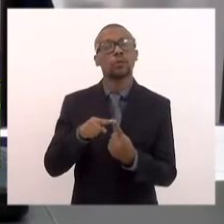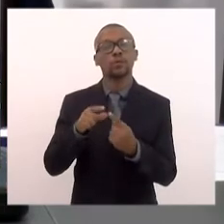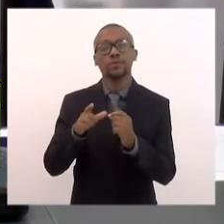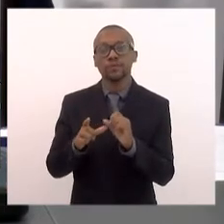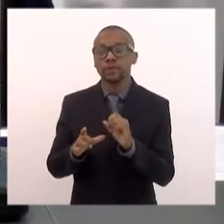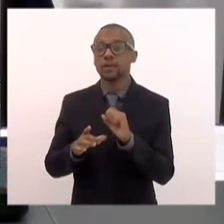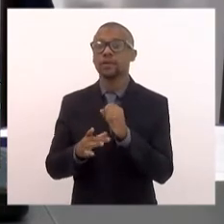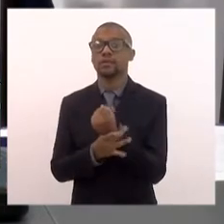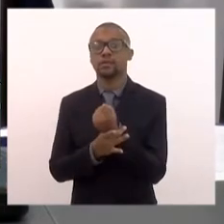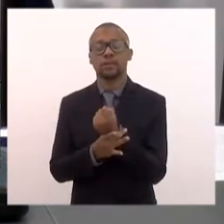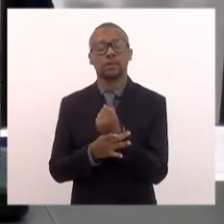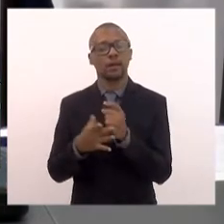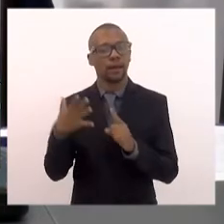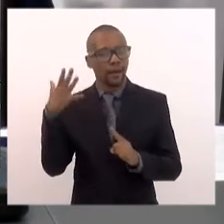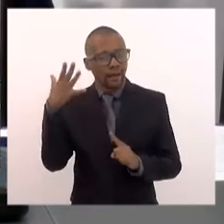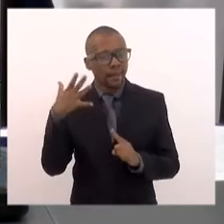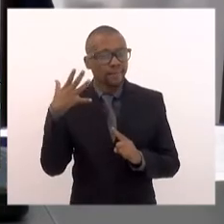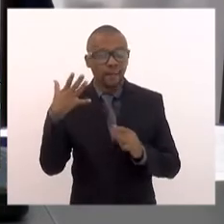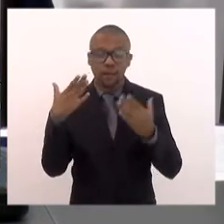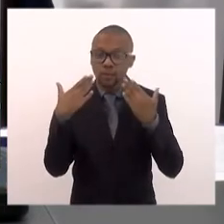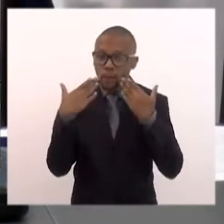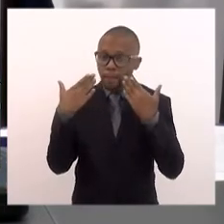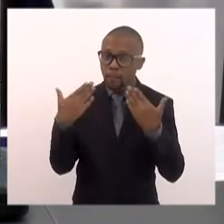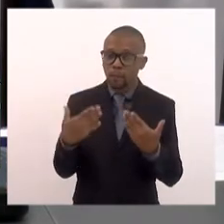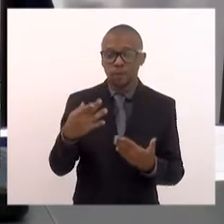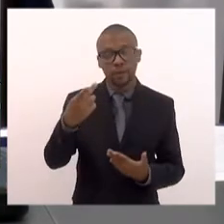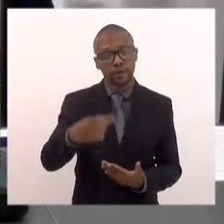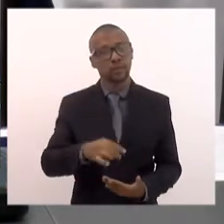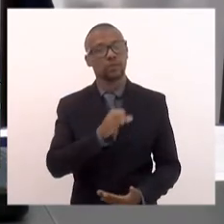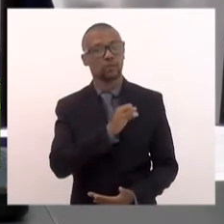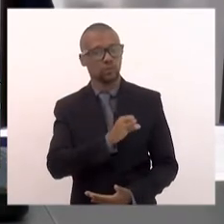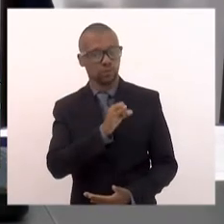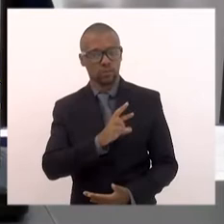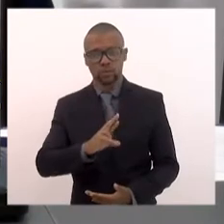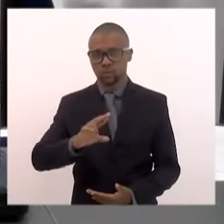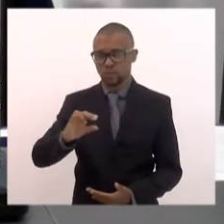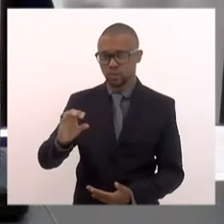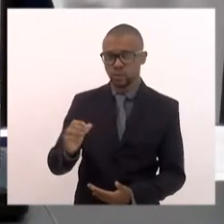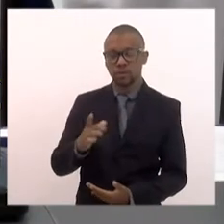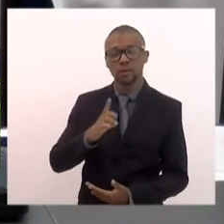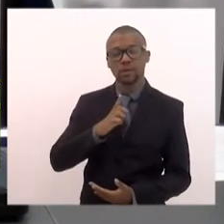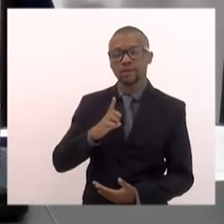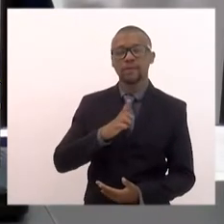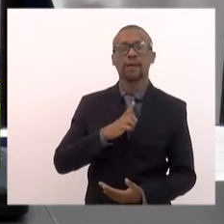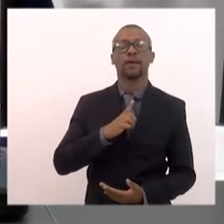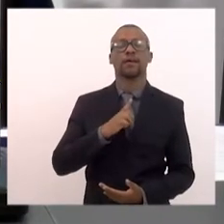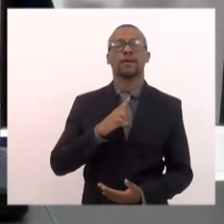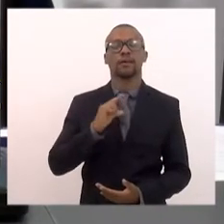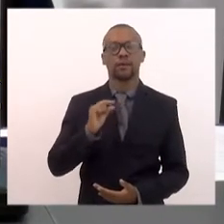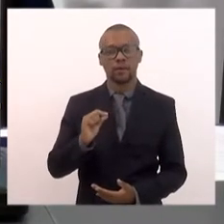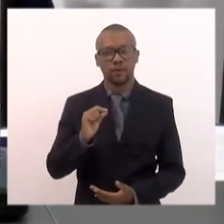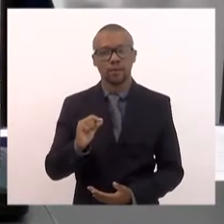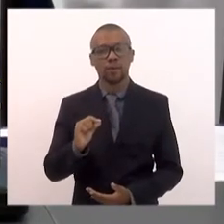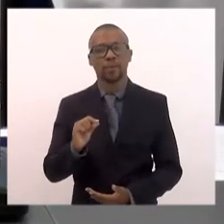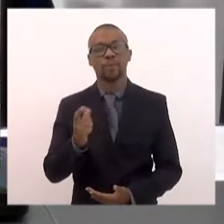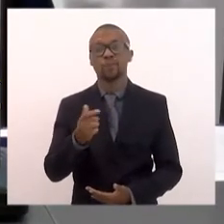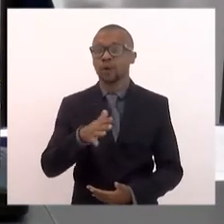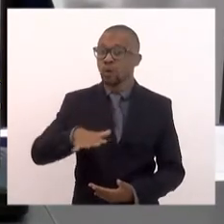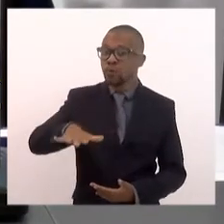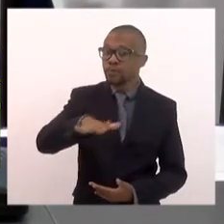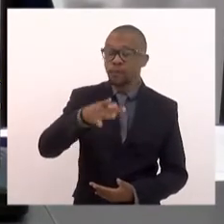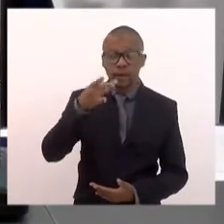em eventos públicos realizados no Rio de Janeiro, que houvesse um espaço